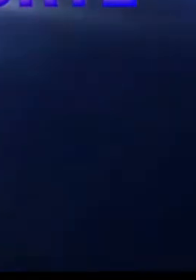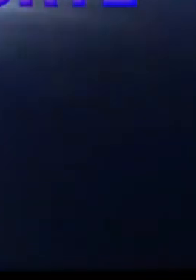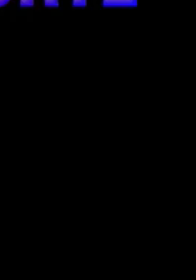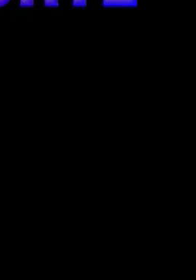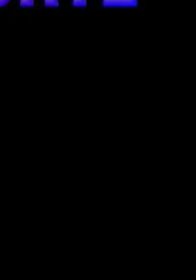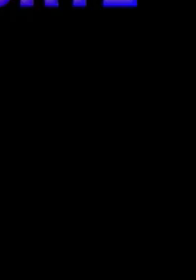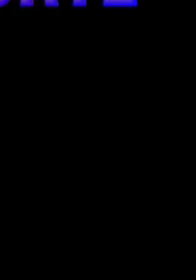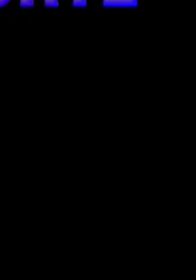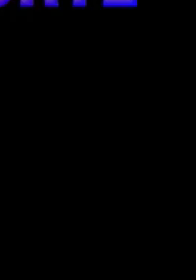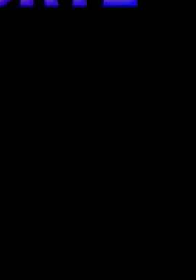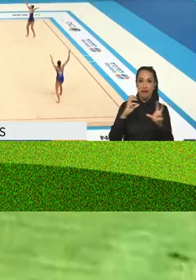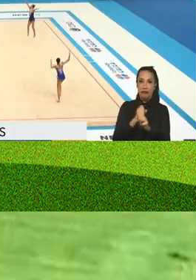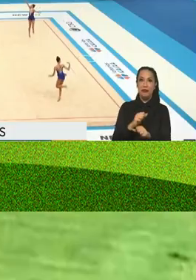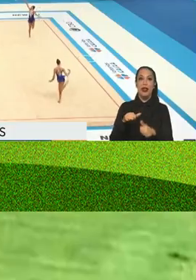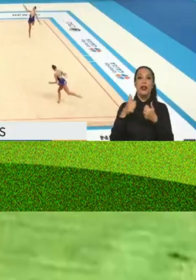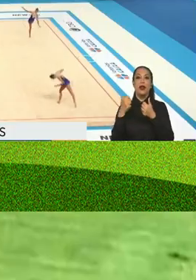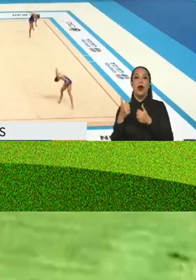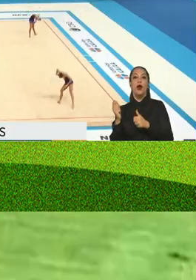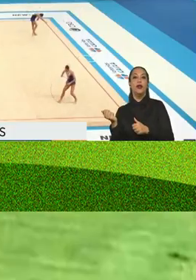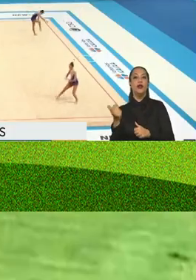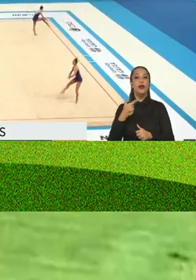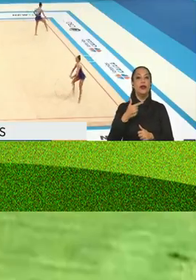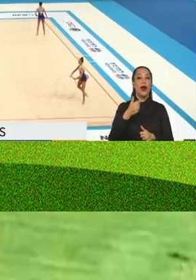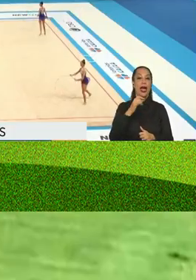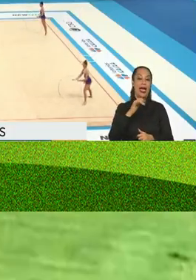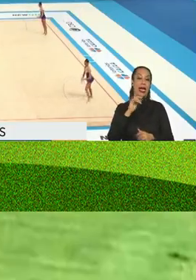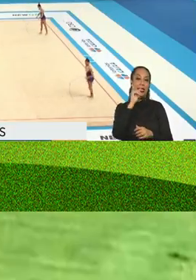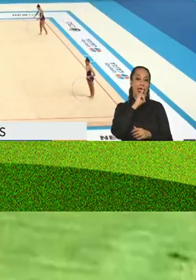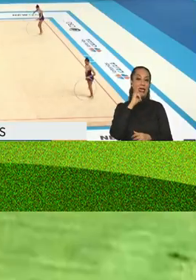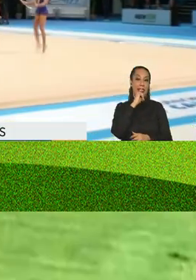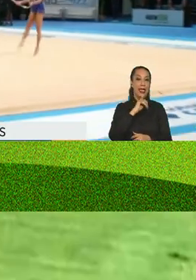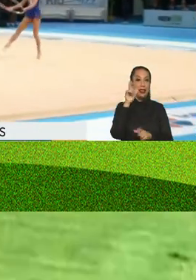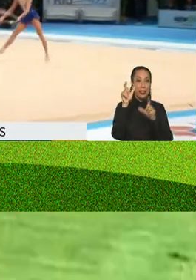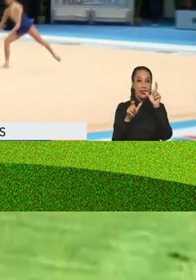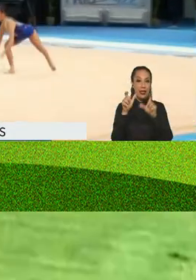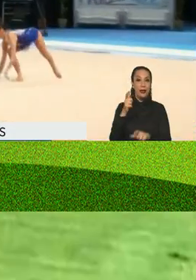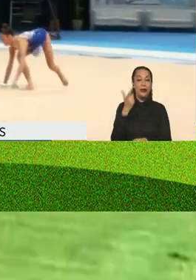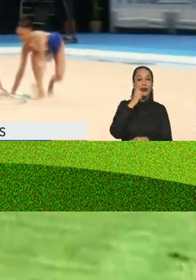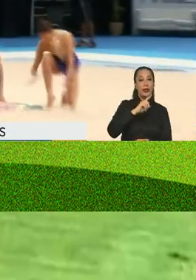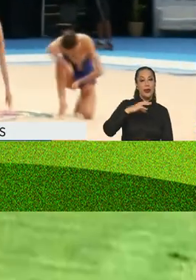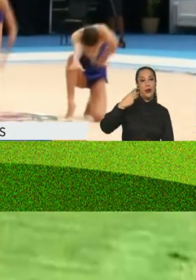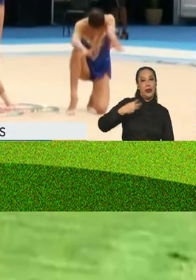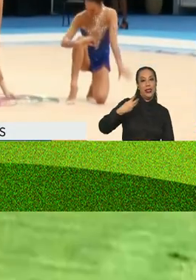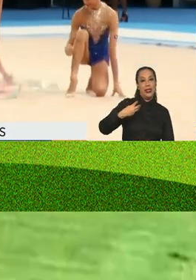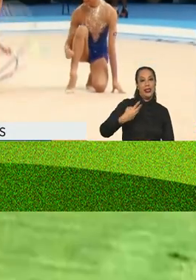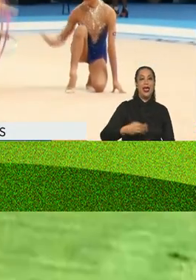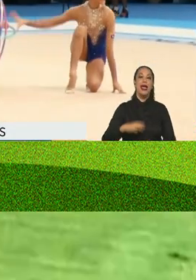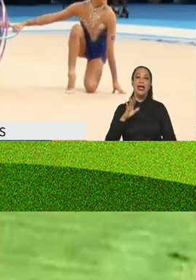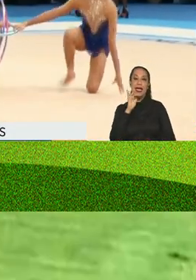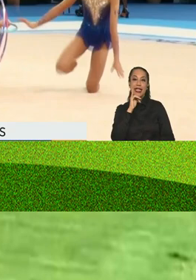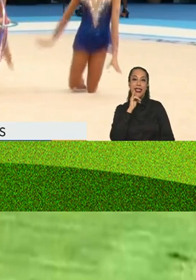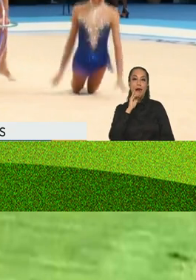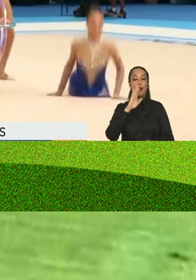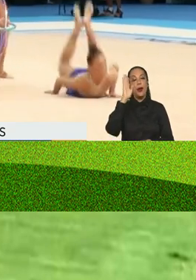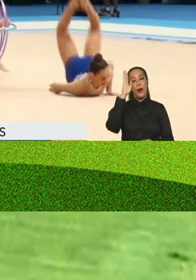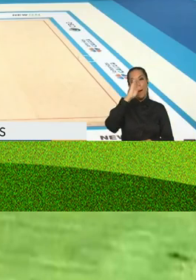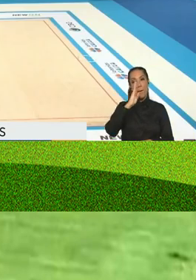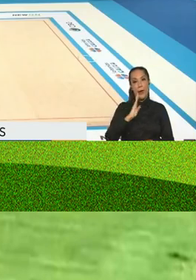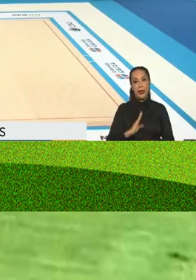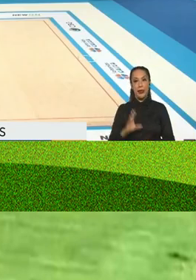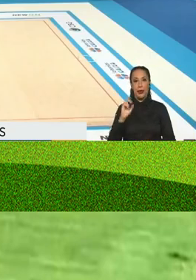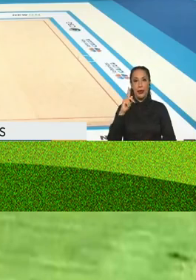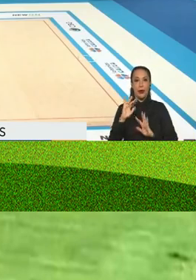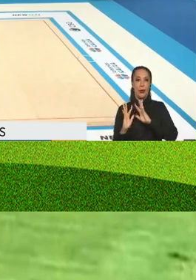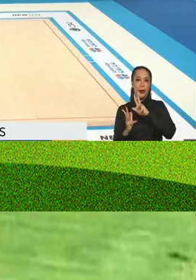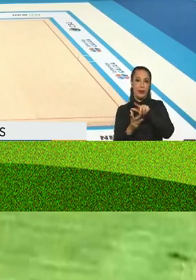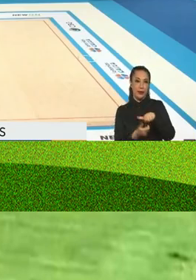Tele Brasil no Esporte. E vamos à última notícia de esporte, falando o que aconteceu na sexta-feira, dia 8 de julho, o segundo dia da